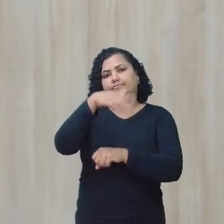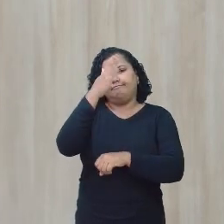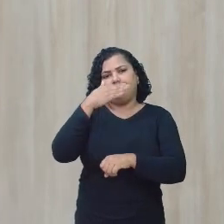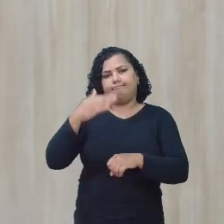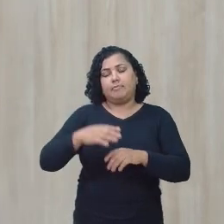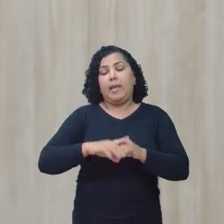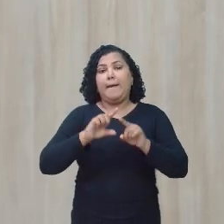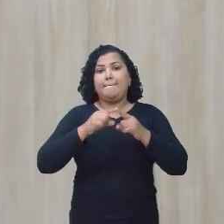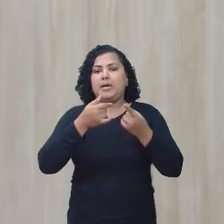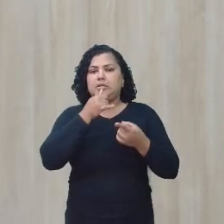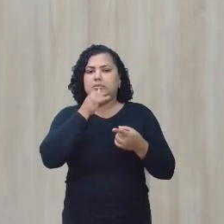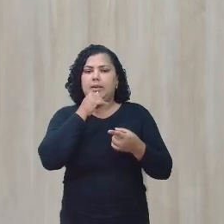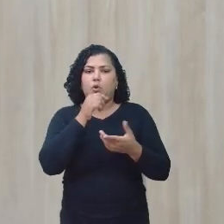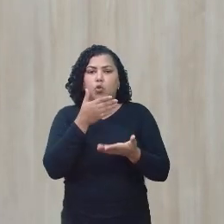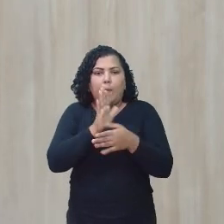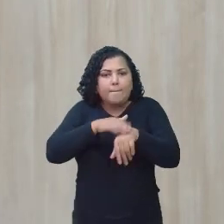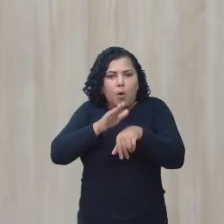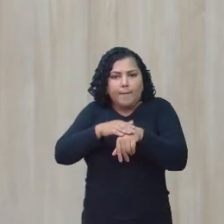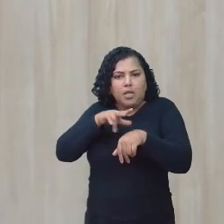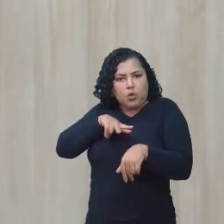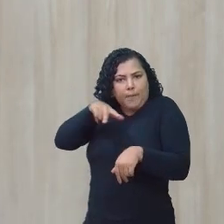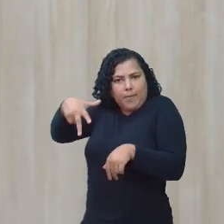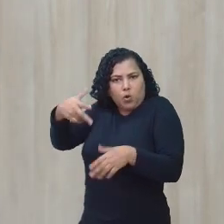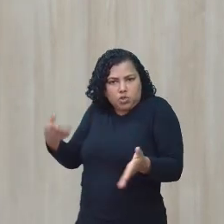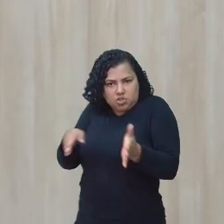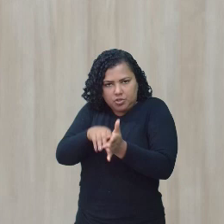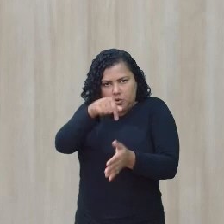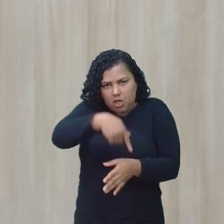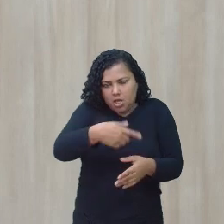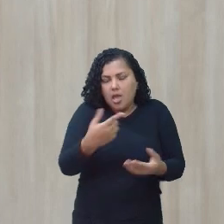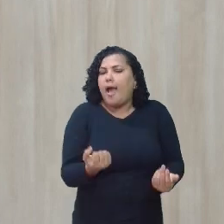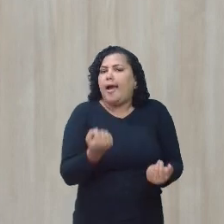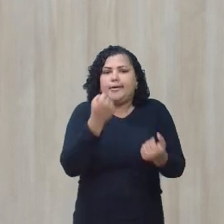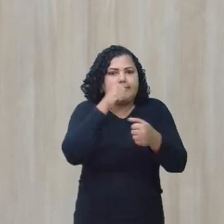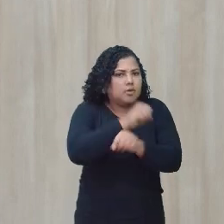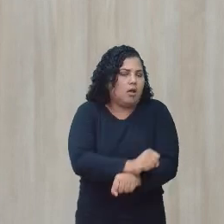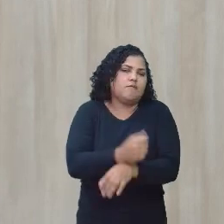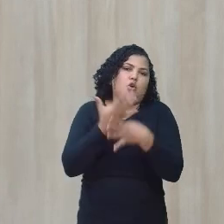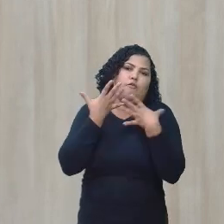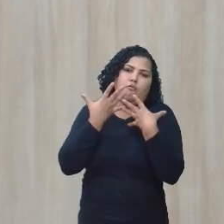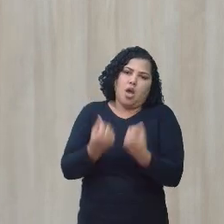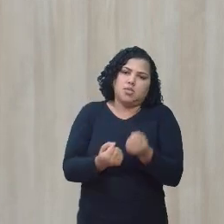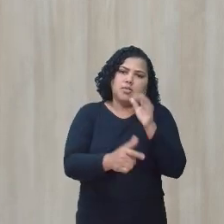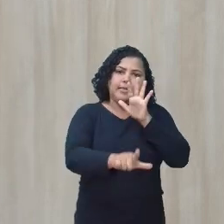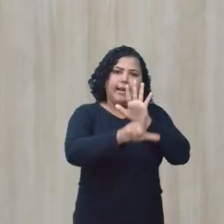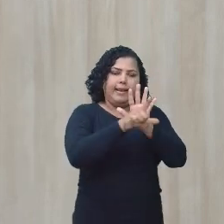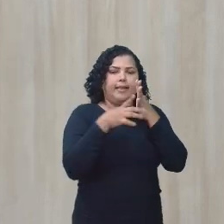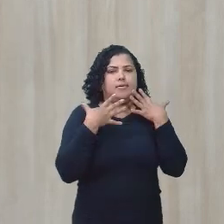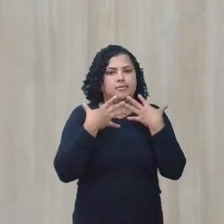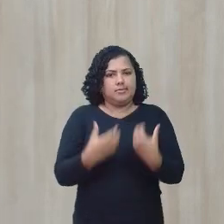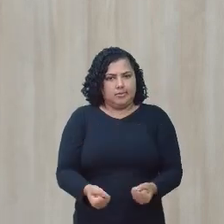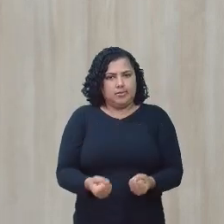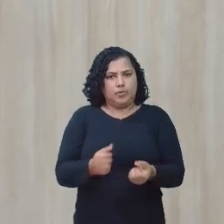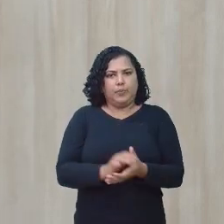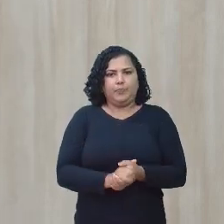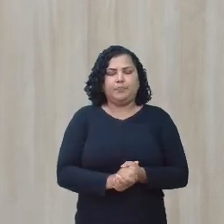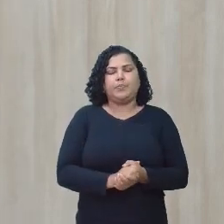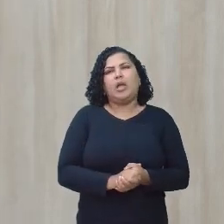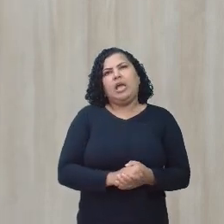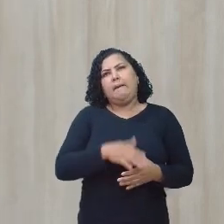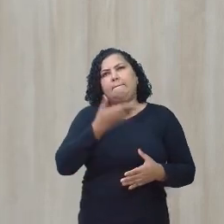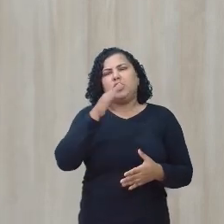da chegada dos portugueses, essa escravidão, né, ela foi, né, permitida aqui no Brasil. Então, pode contar ali de 1500